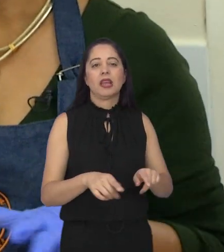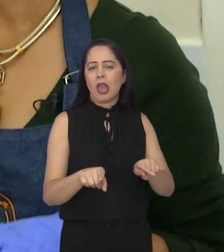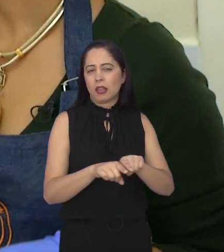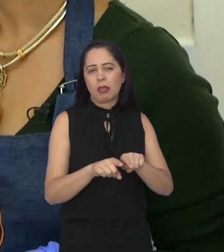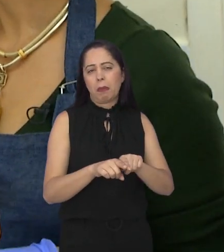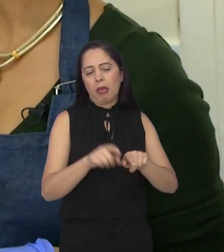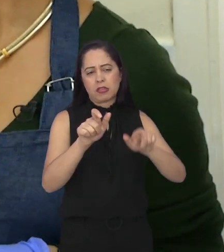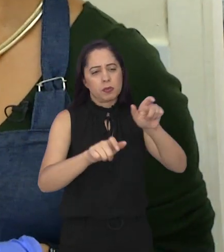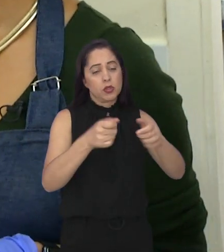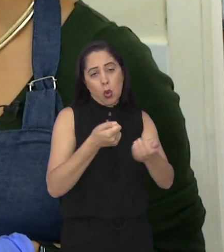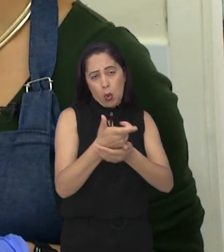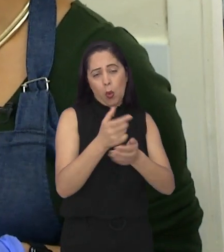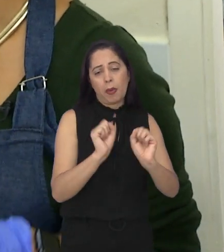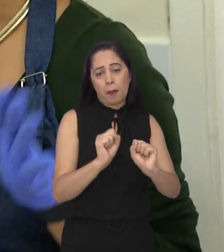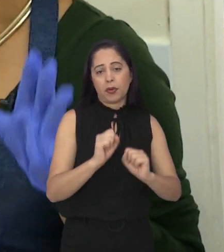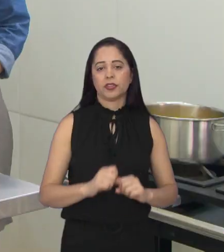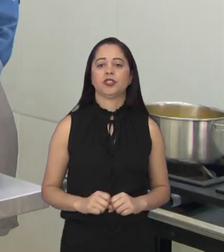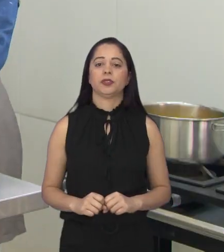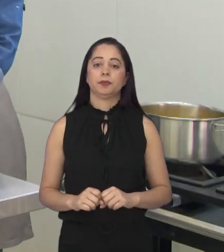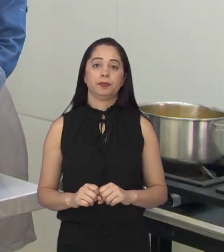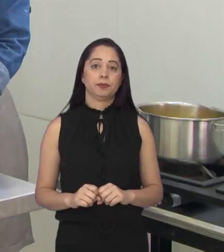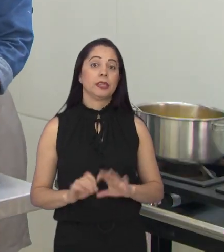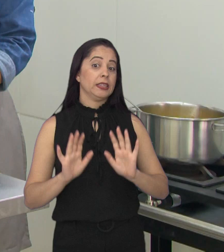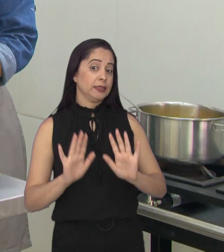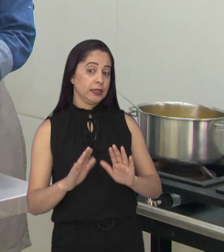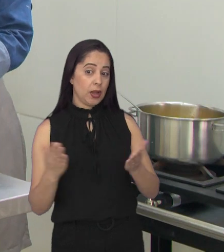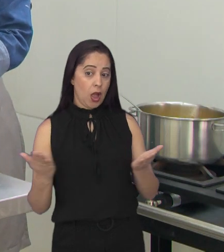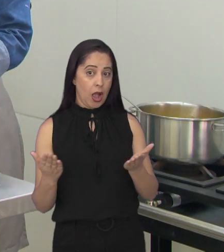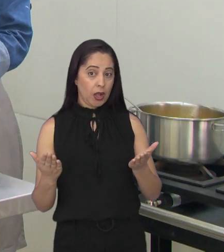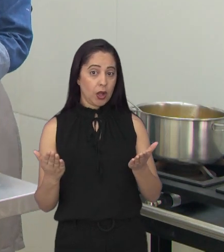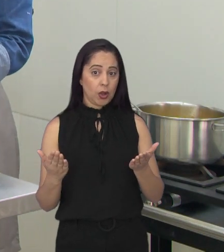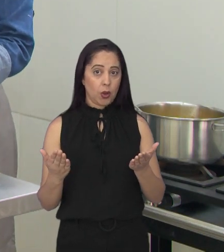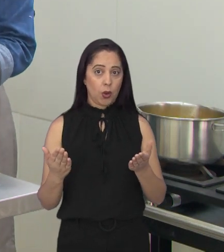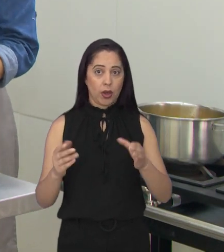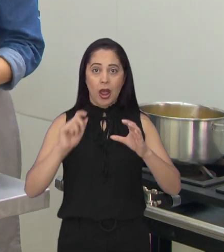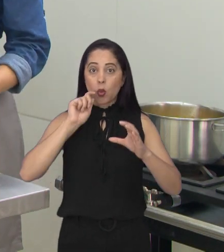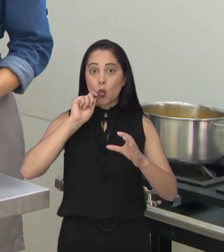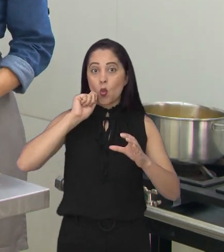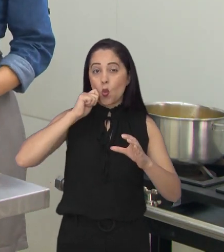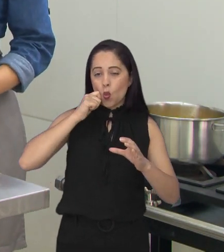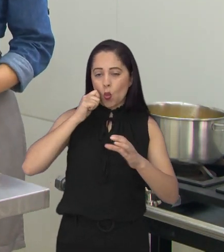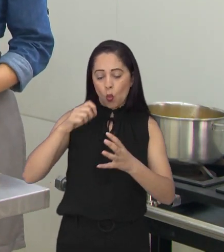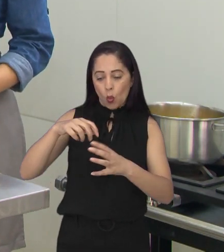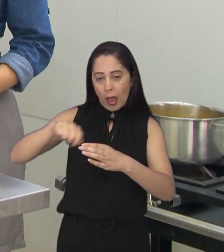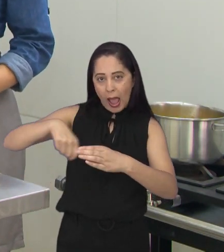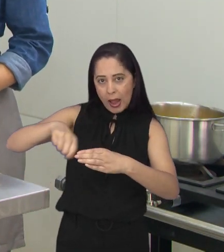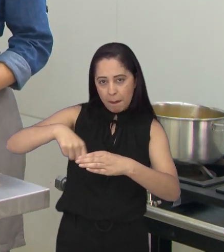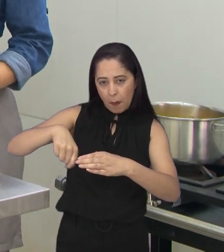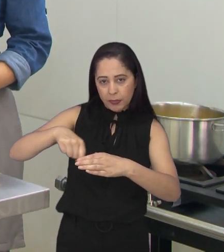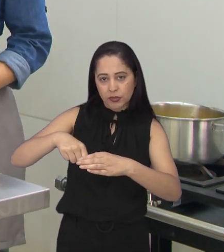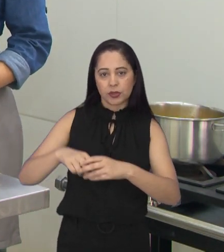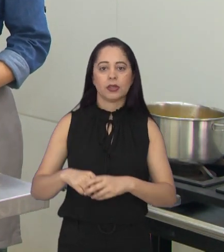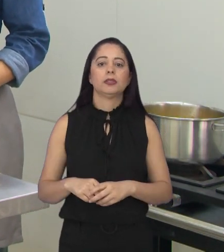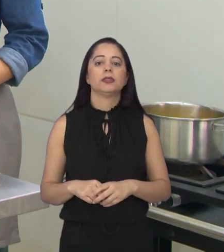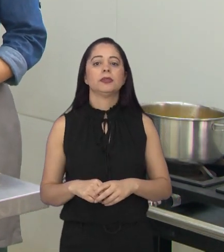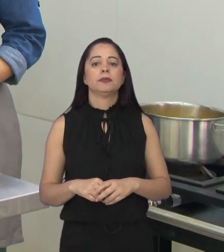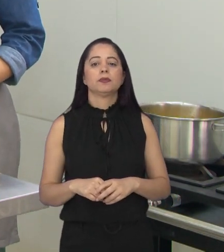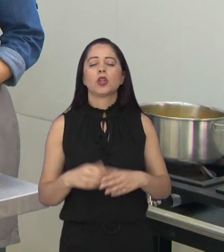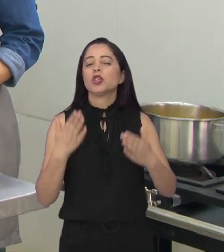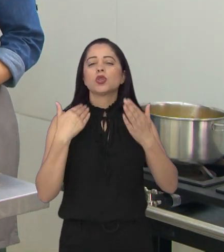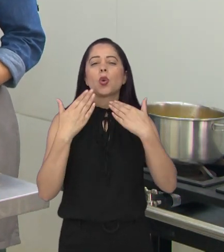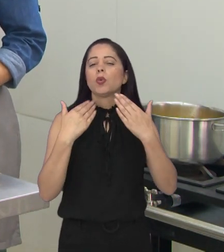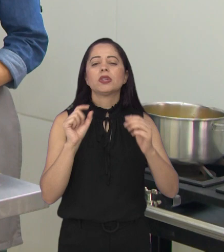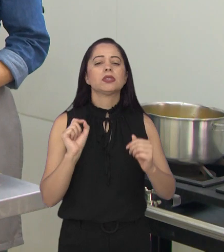tanto para o estabelecimento como para o consumidor final. Bom, enquanto a Fernanda vai concluir o processo do limão, que é o último processo da nossa geleia, isso,